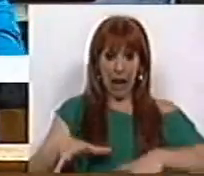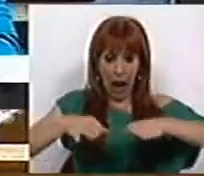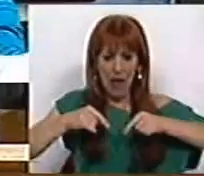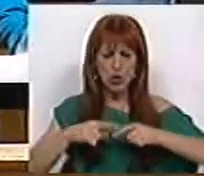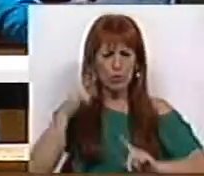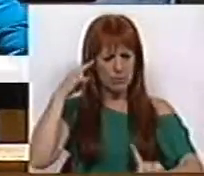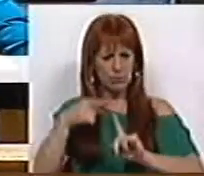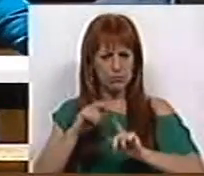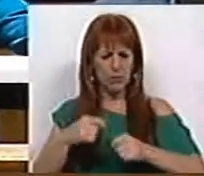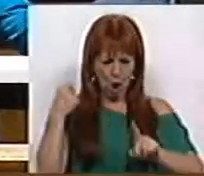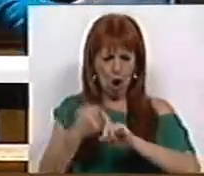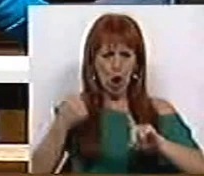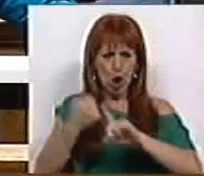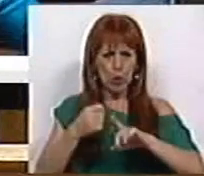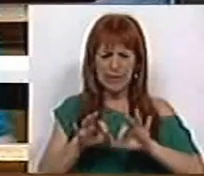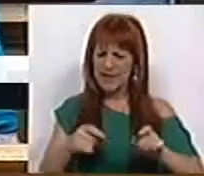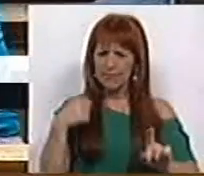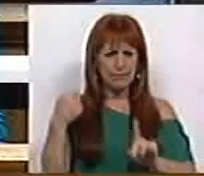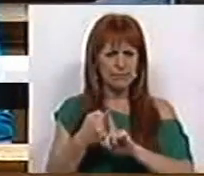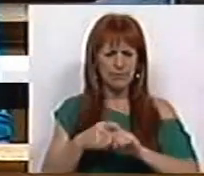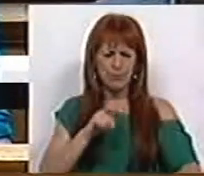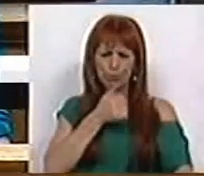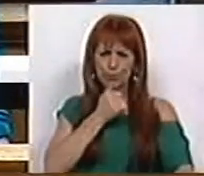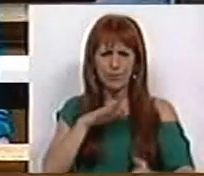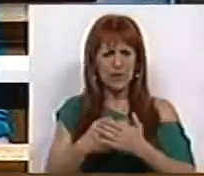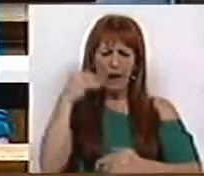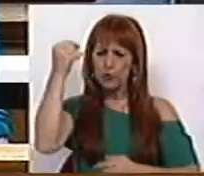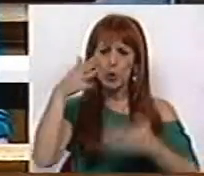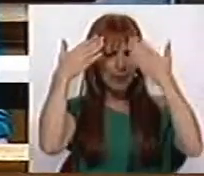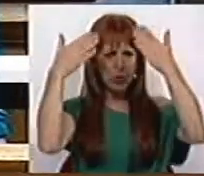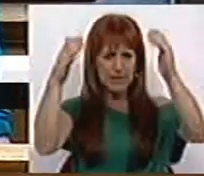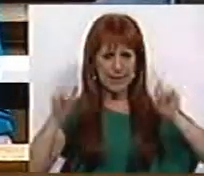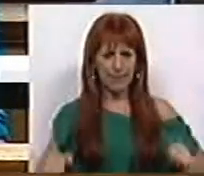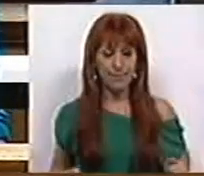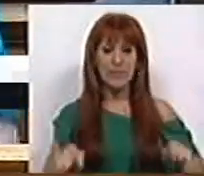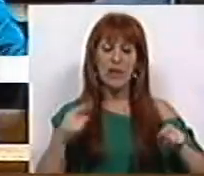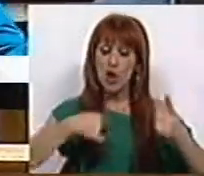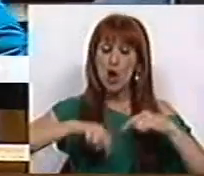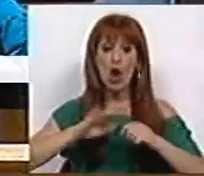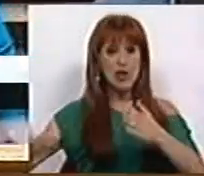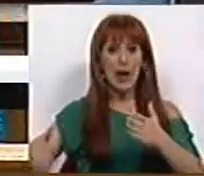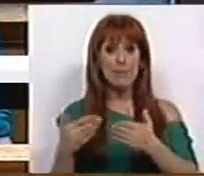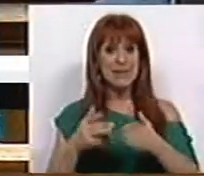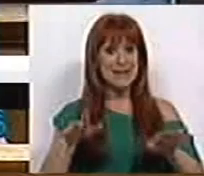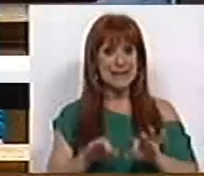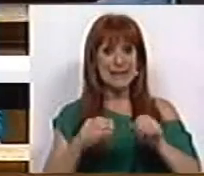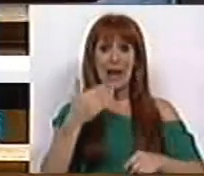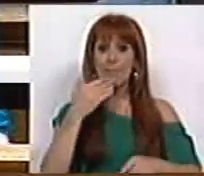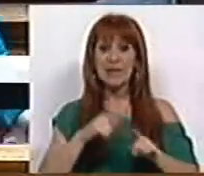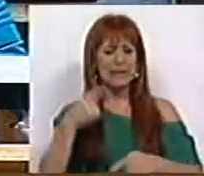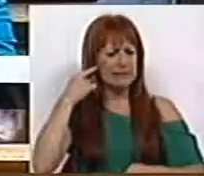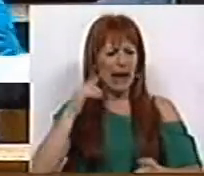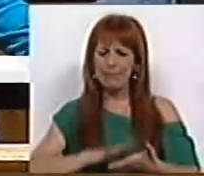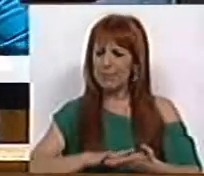assumem esta causa e esta luta como uma causa determinante para o futuro da democracia e nós apresentamos aqui um pedido